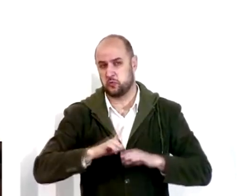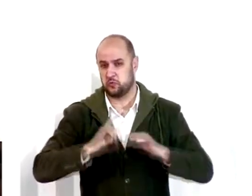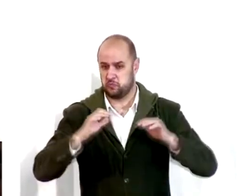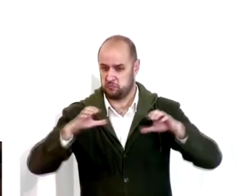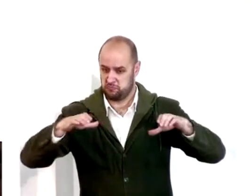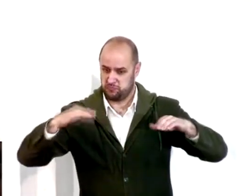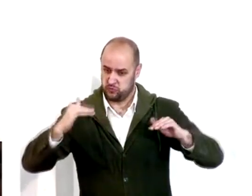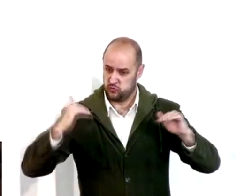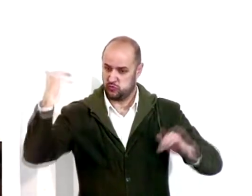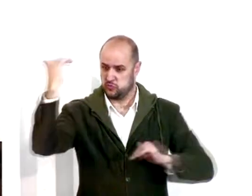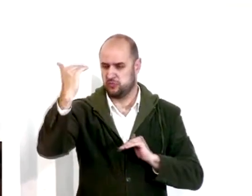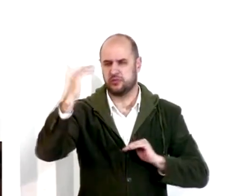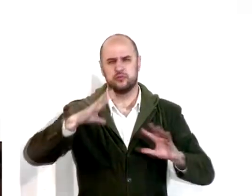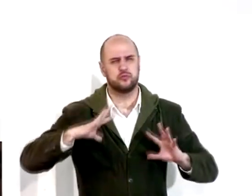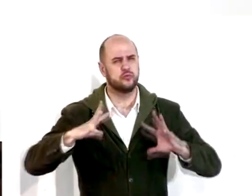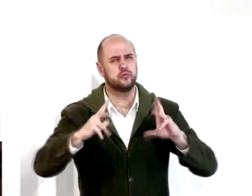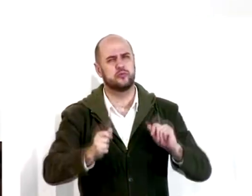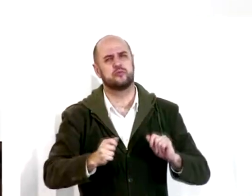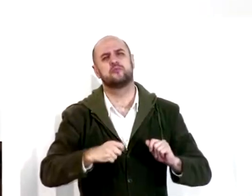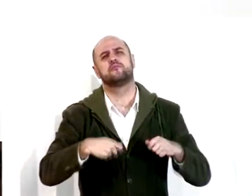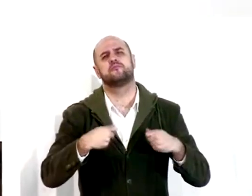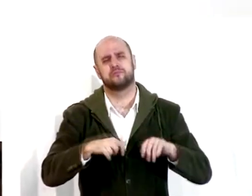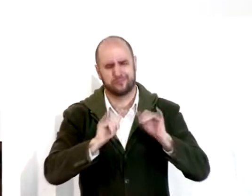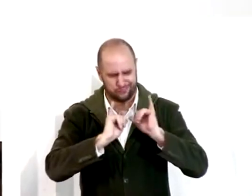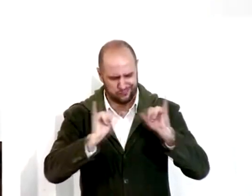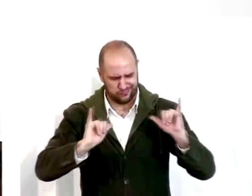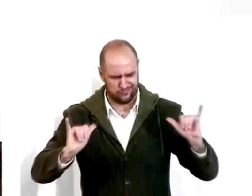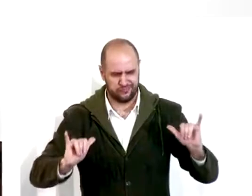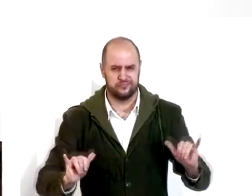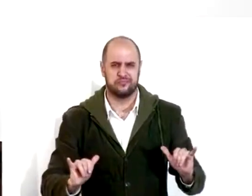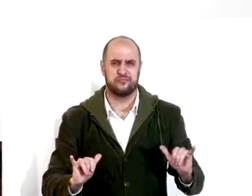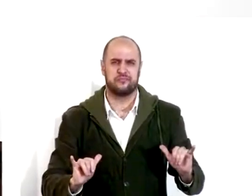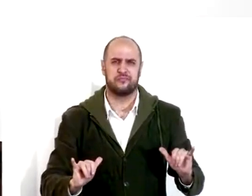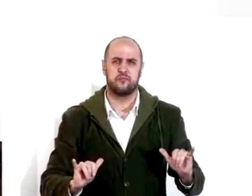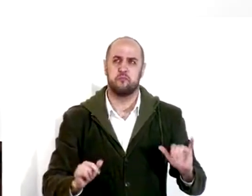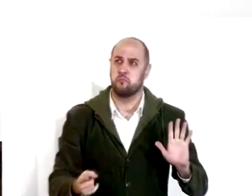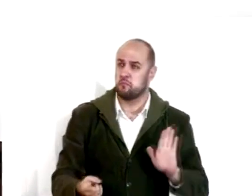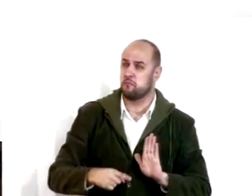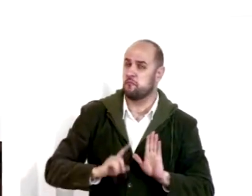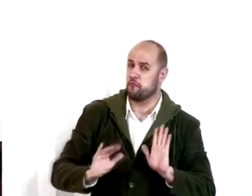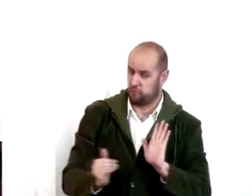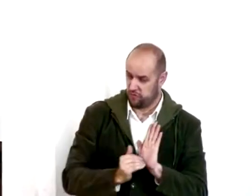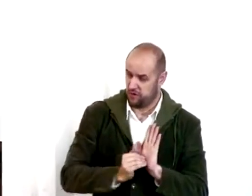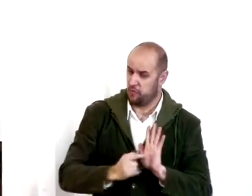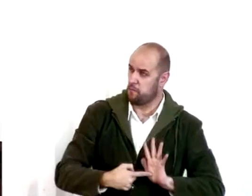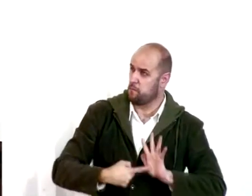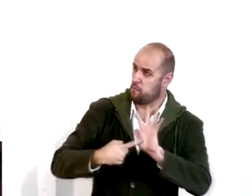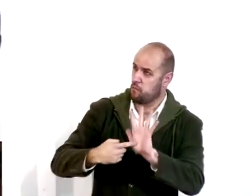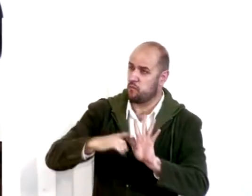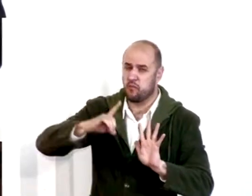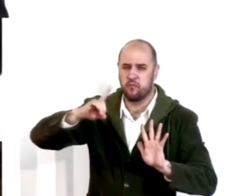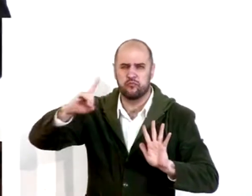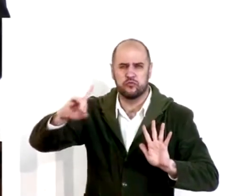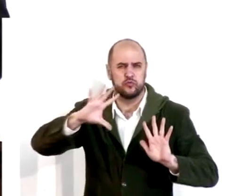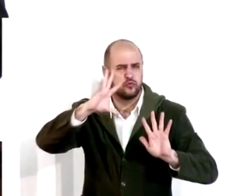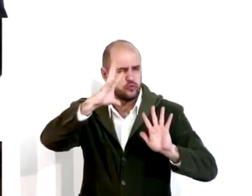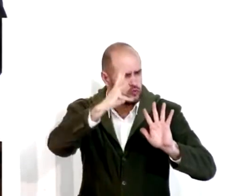e todos eles irão prestar contas tudo o que eles